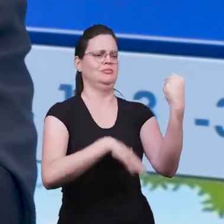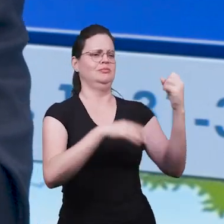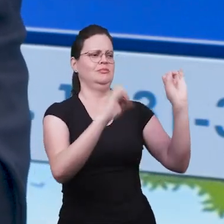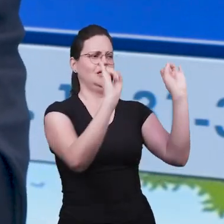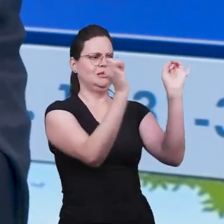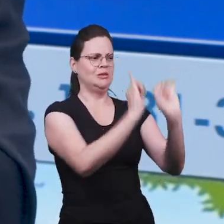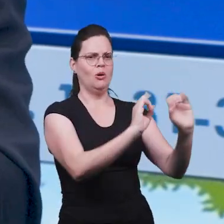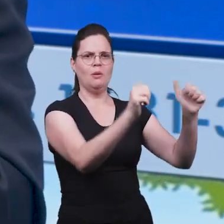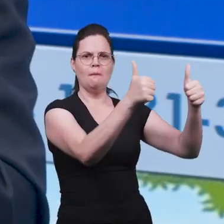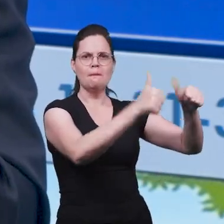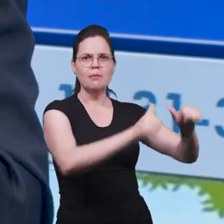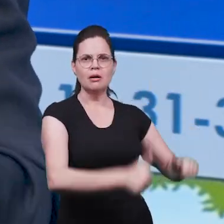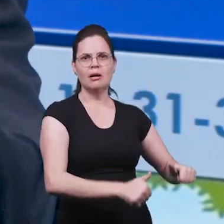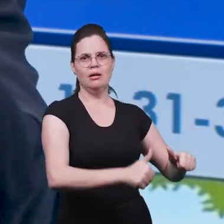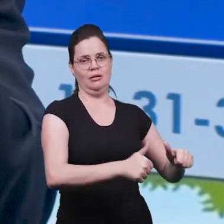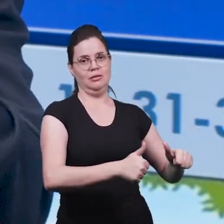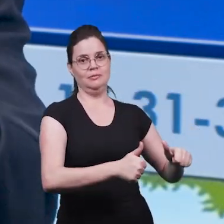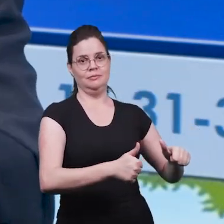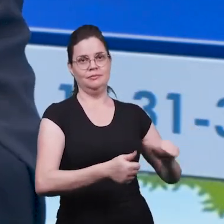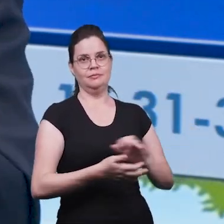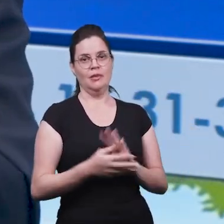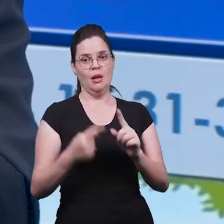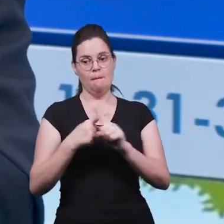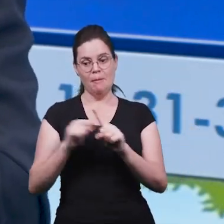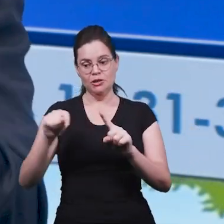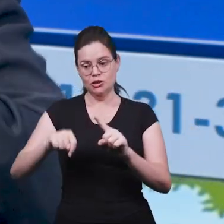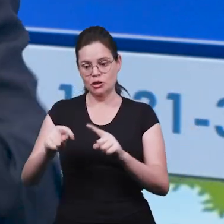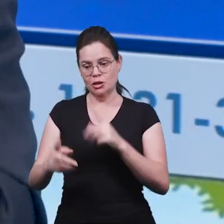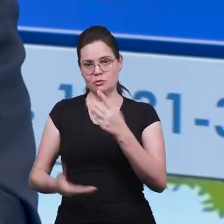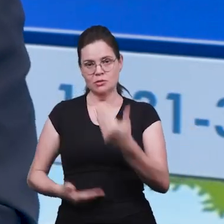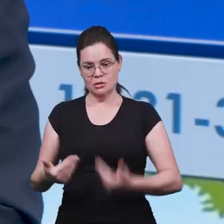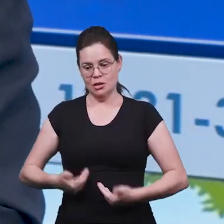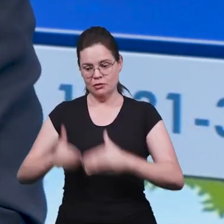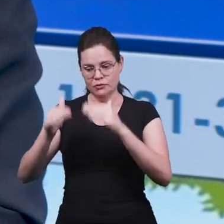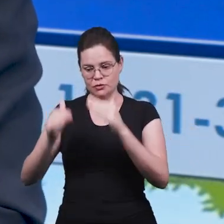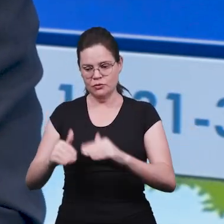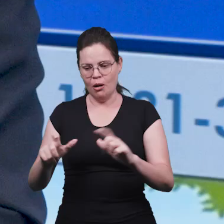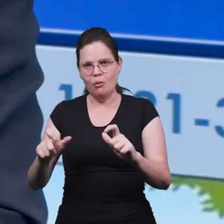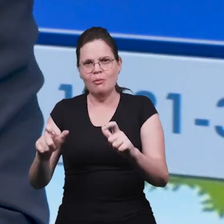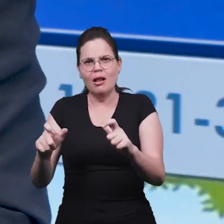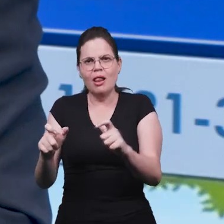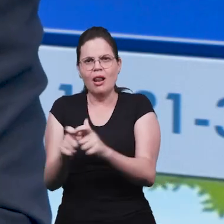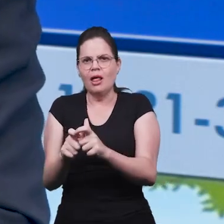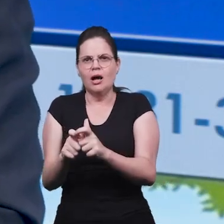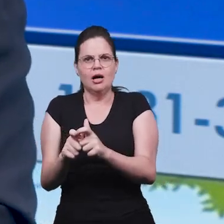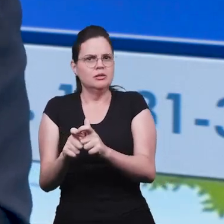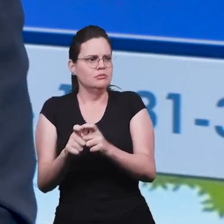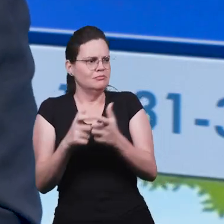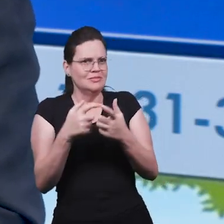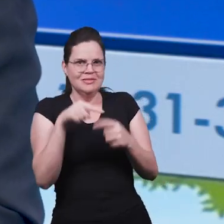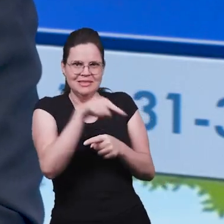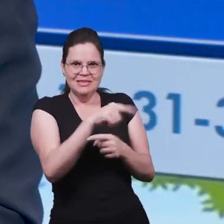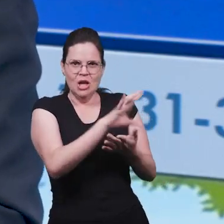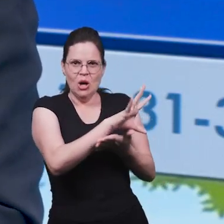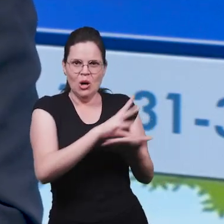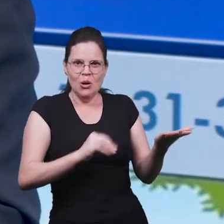imagens, né? E ali havia um restante que não aceitava isso, né? Eu citei aqui no